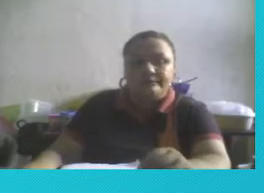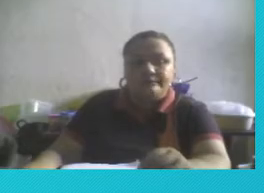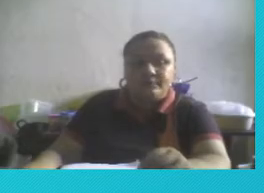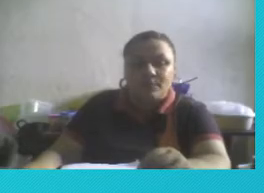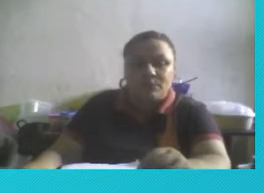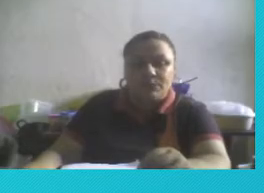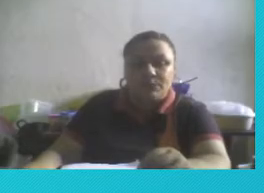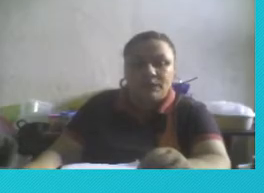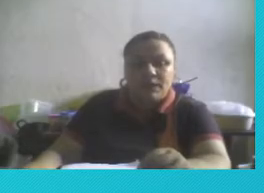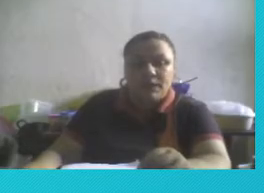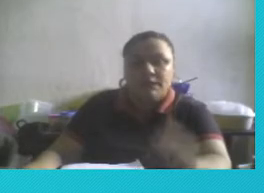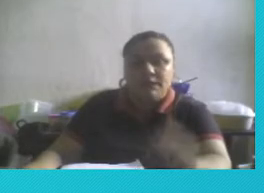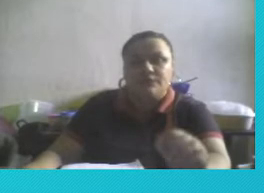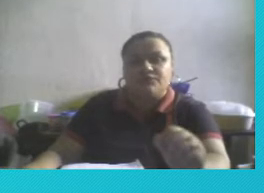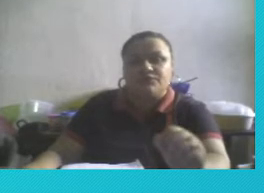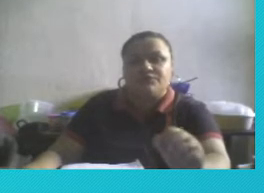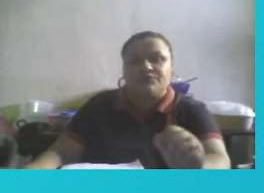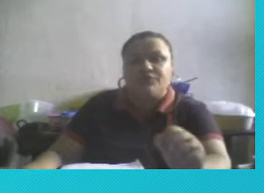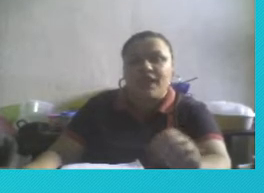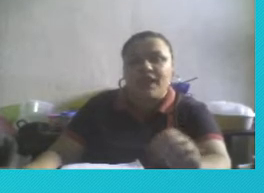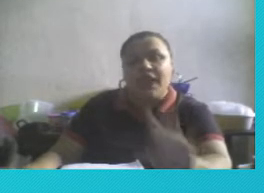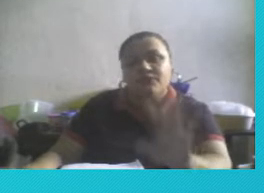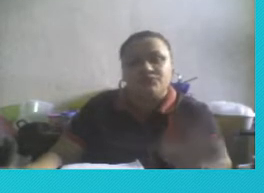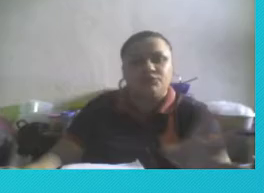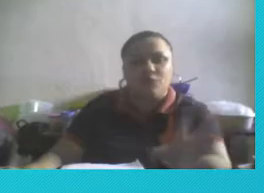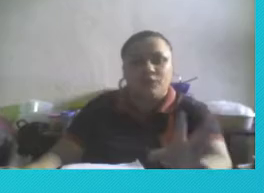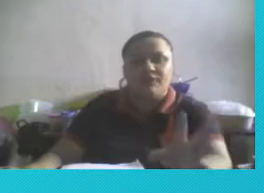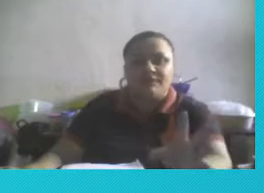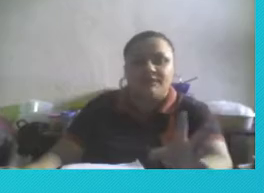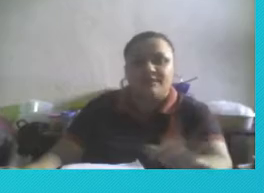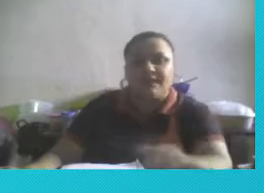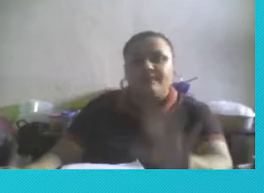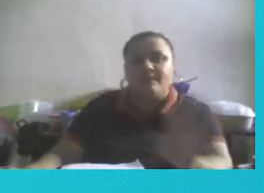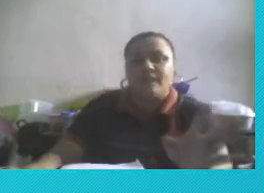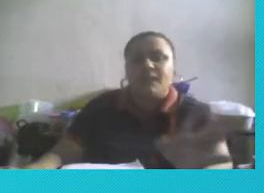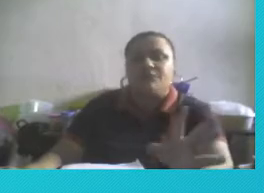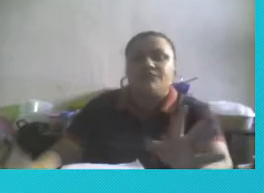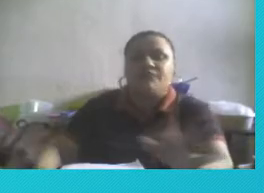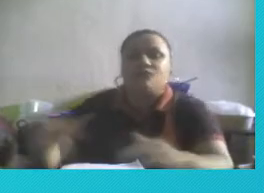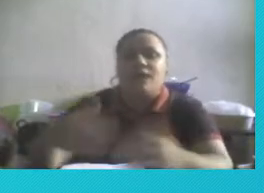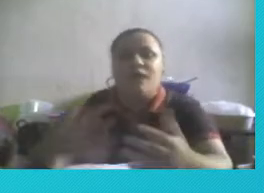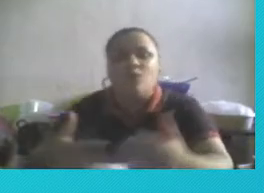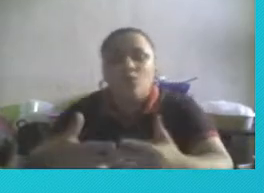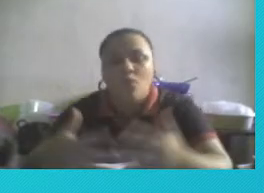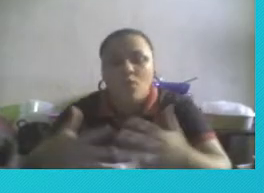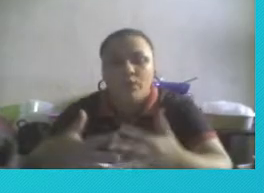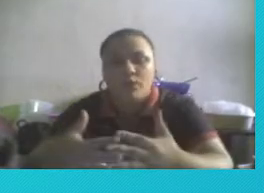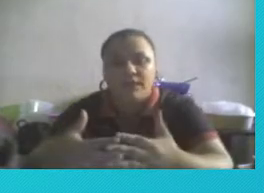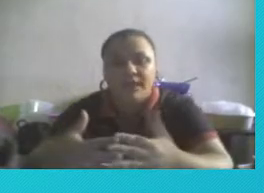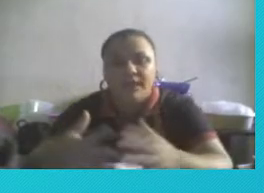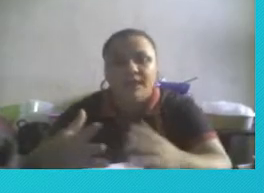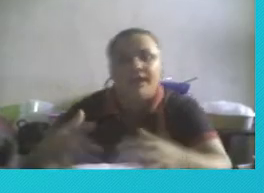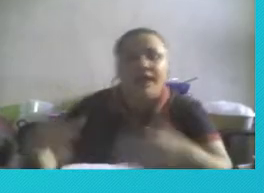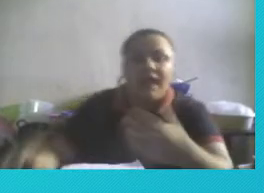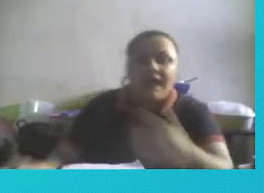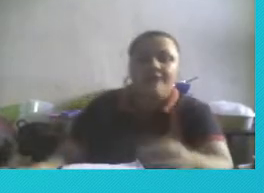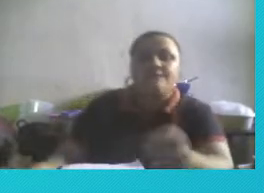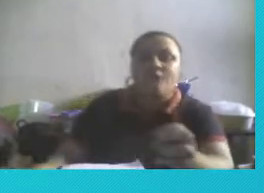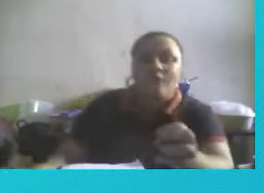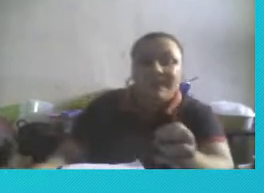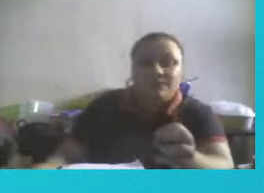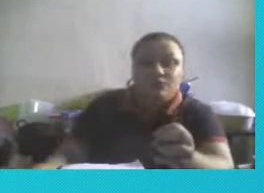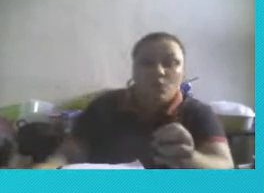Corona. Então, gente, raio-x do coronavírus, né? Gente, o corona, ele é